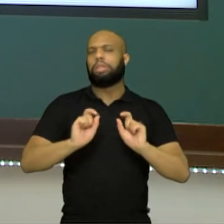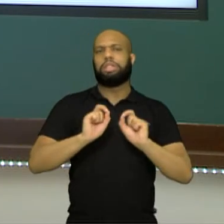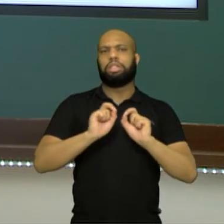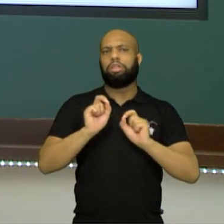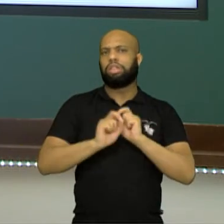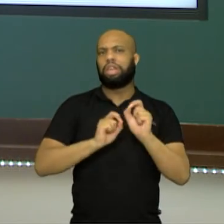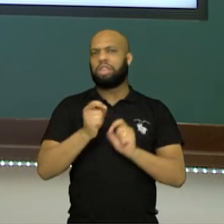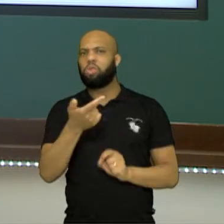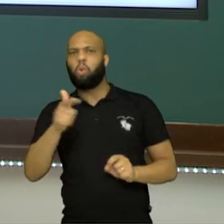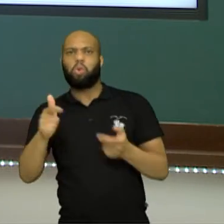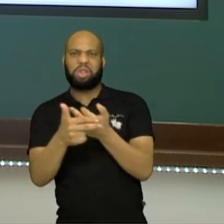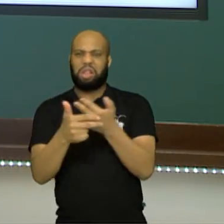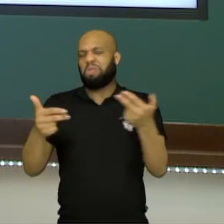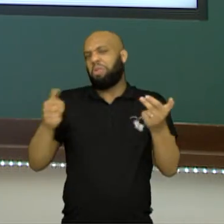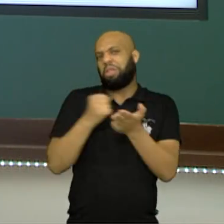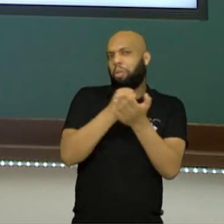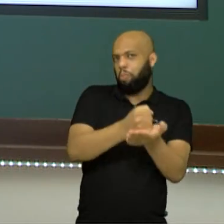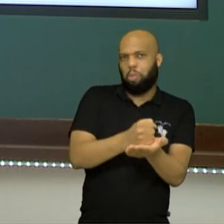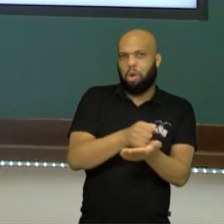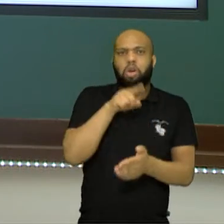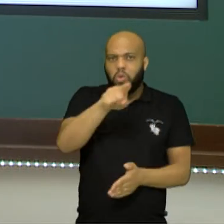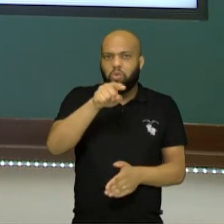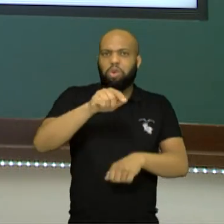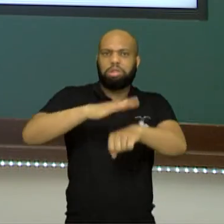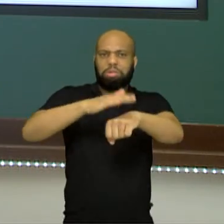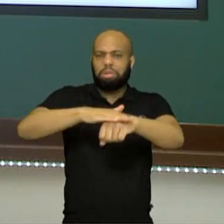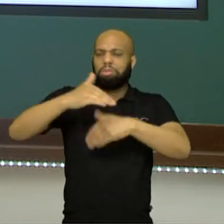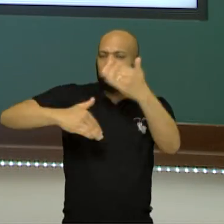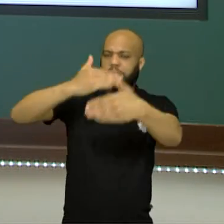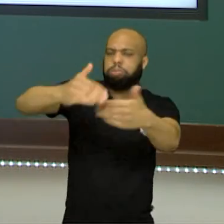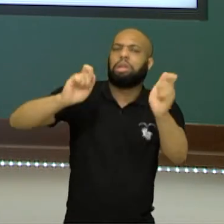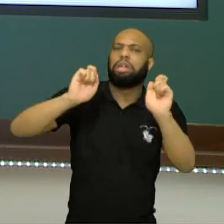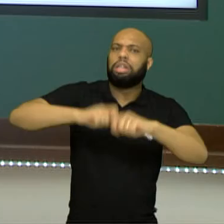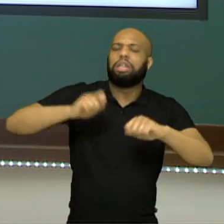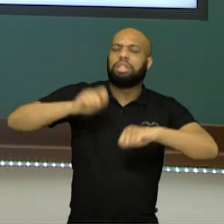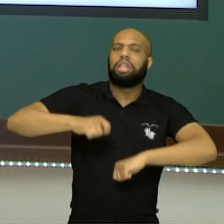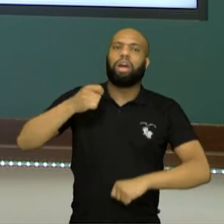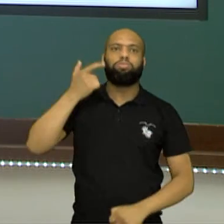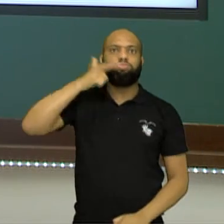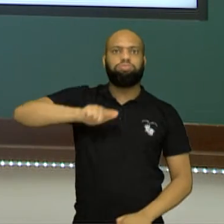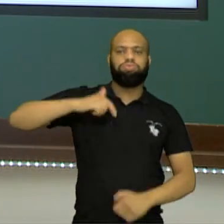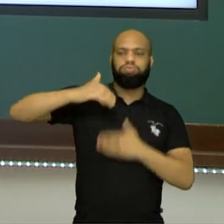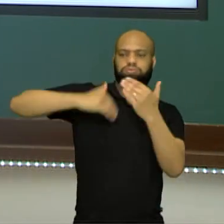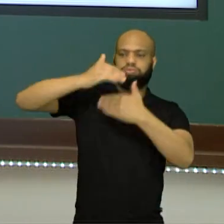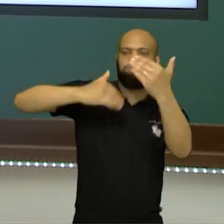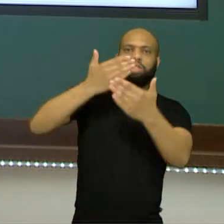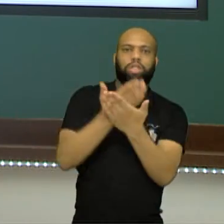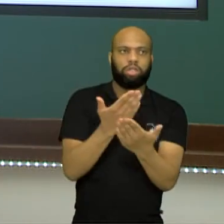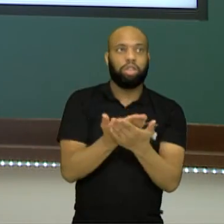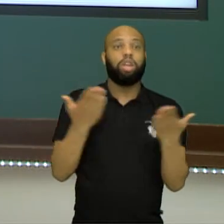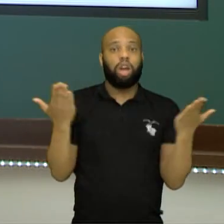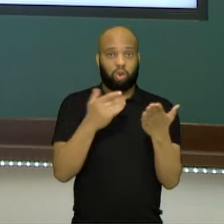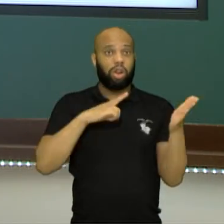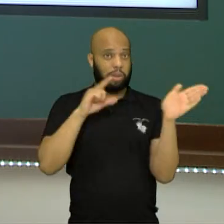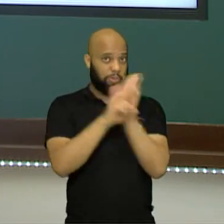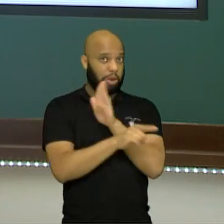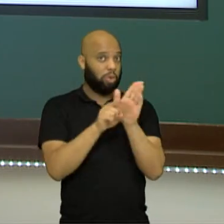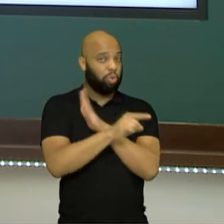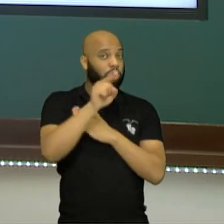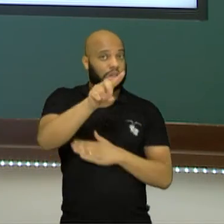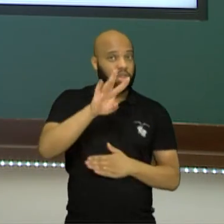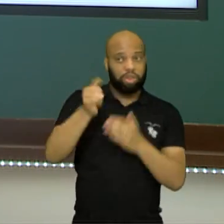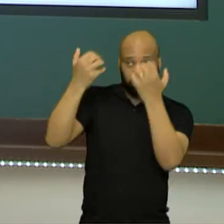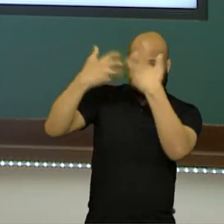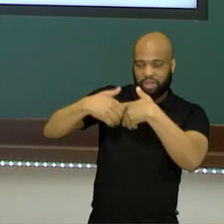muitas ferramentas. Algo que você pode desenvolver e pode ajudar muito a melhorar os seus estudos. E agora um exercício para você pensar